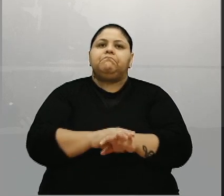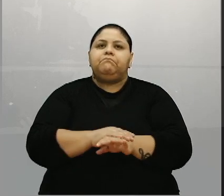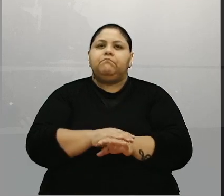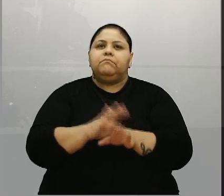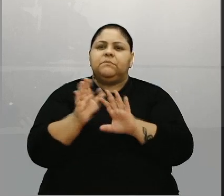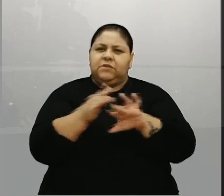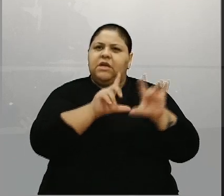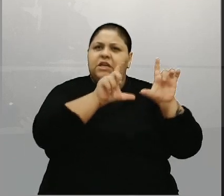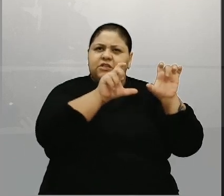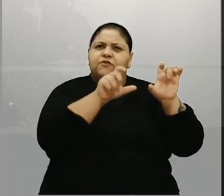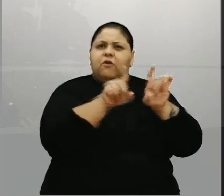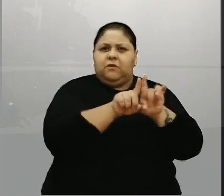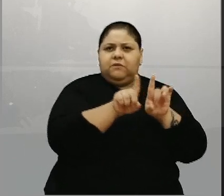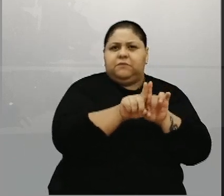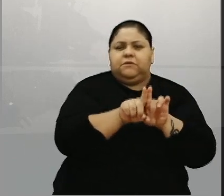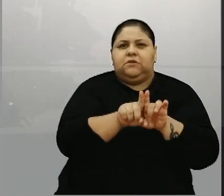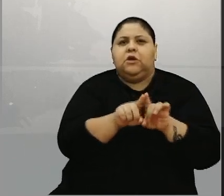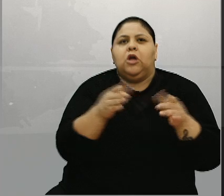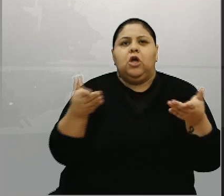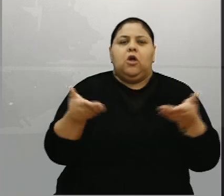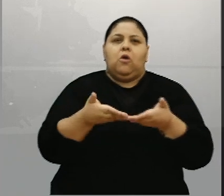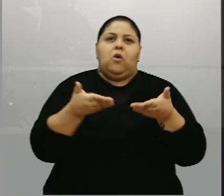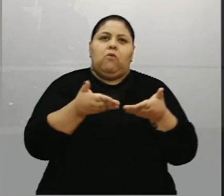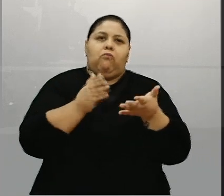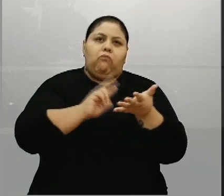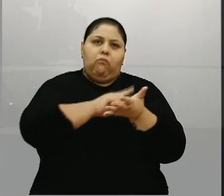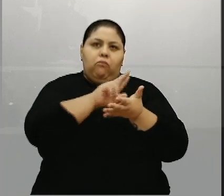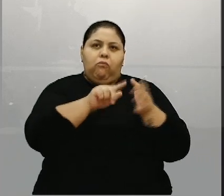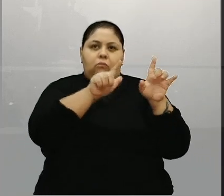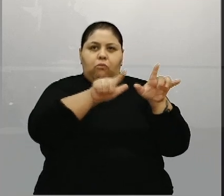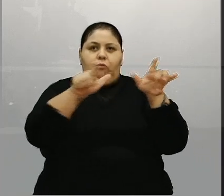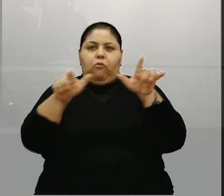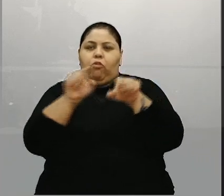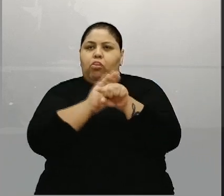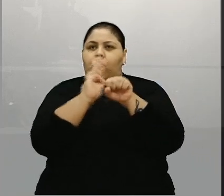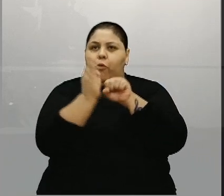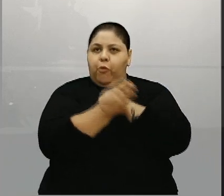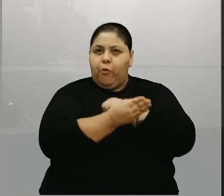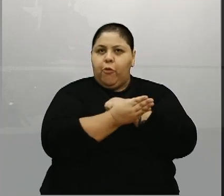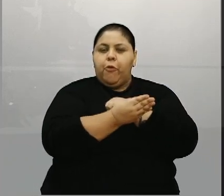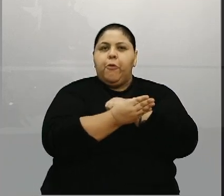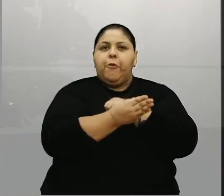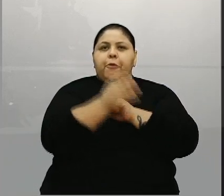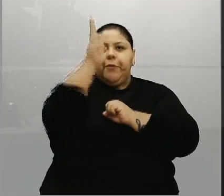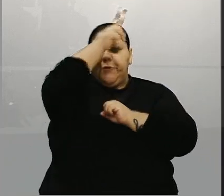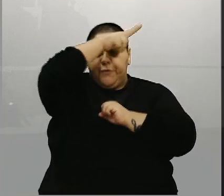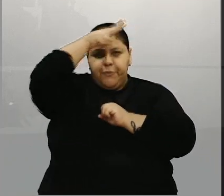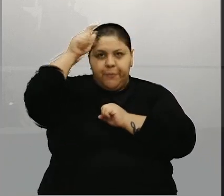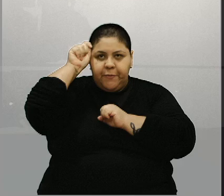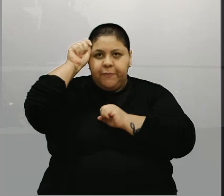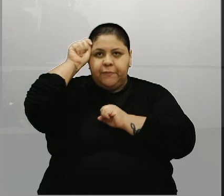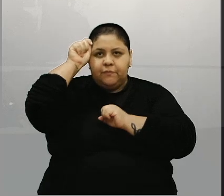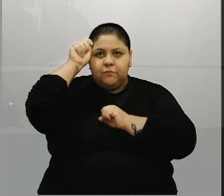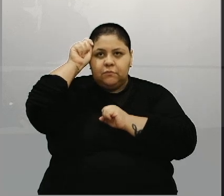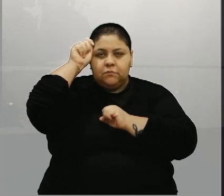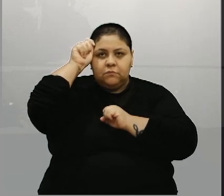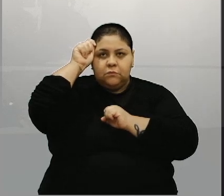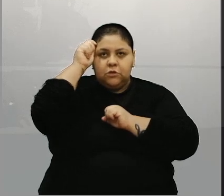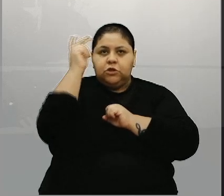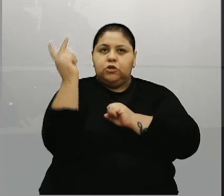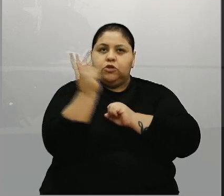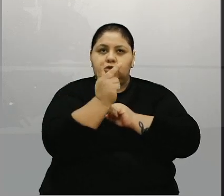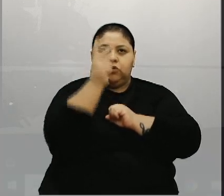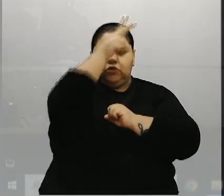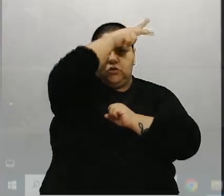passando as fotos, pessoal, e vendo de hoje diversas áreas lá no Monte Carmelo. A prefeitura em peso, essa foto, João Eza e o